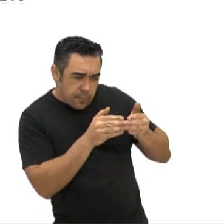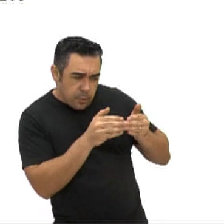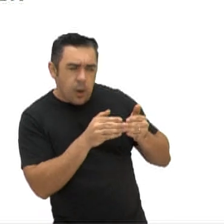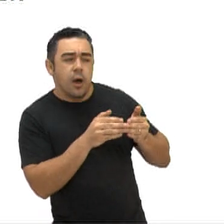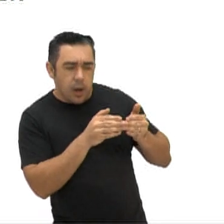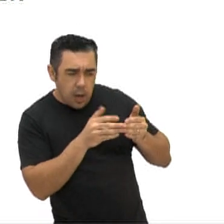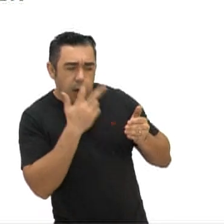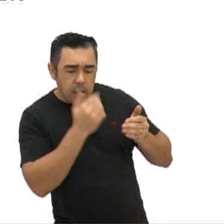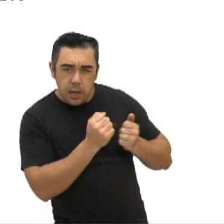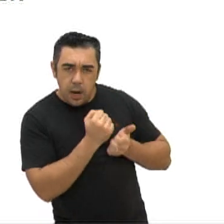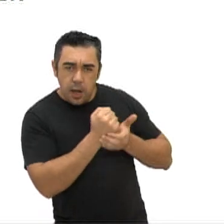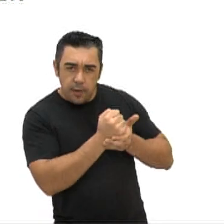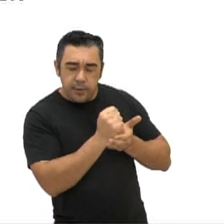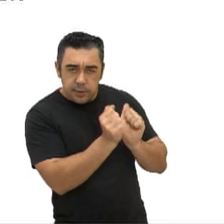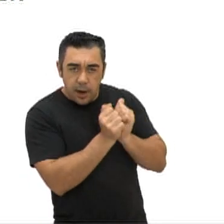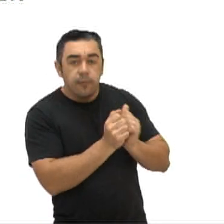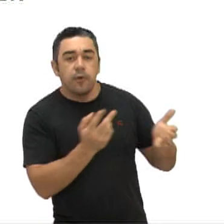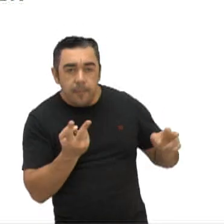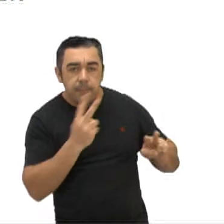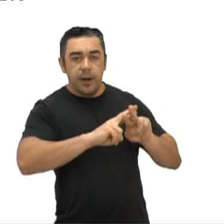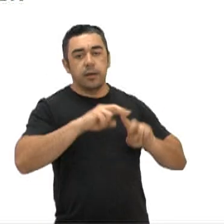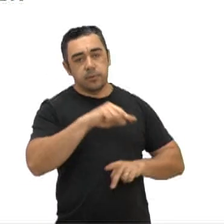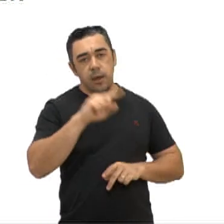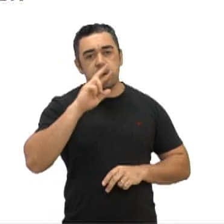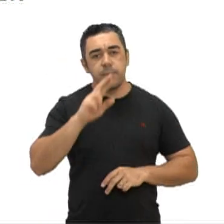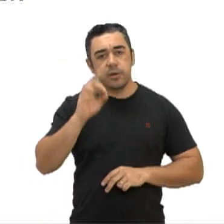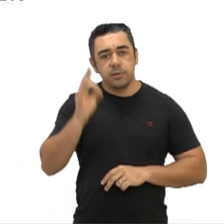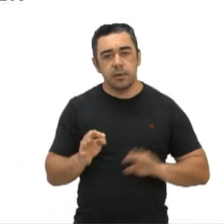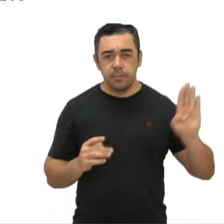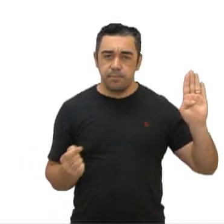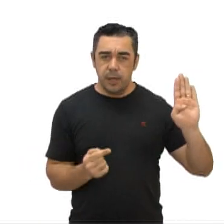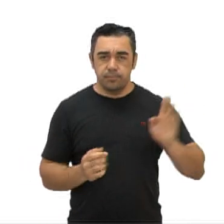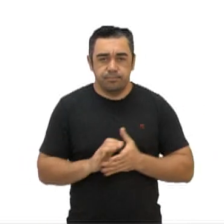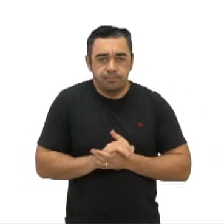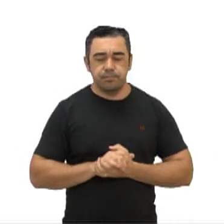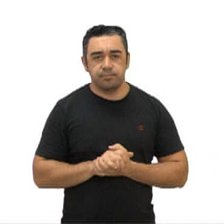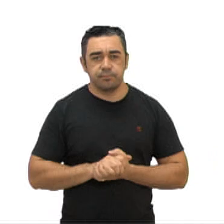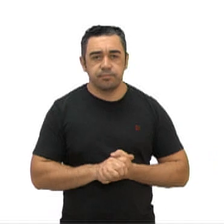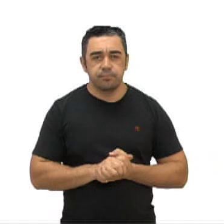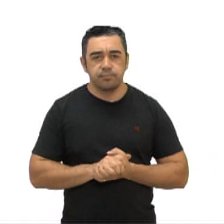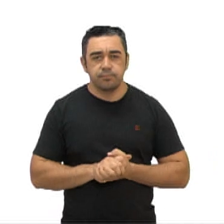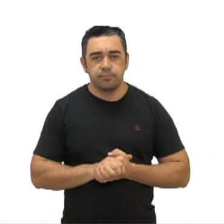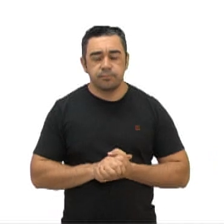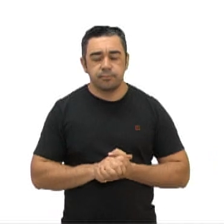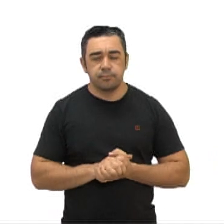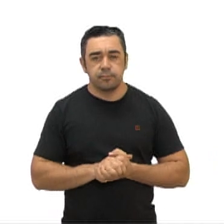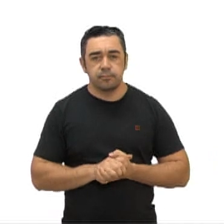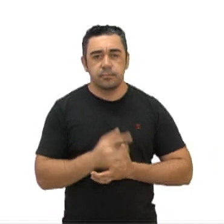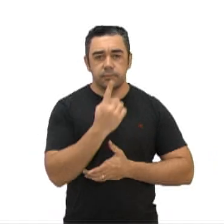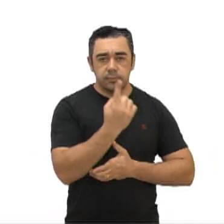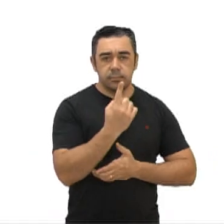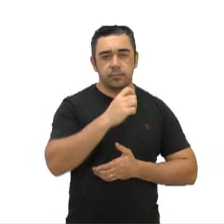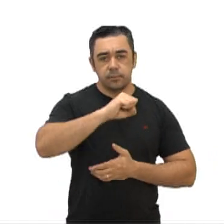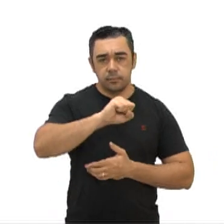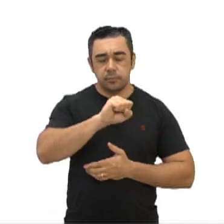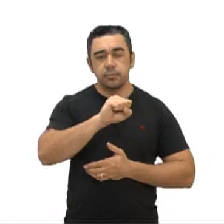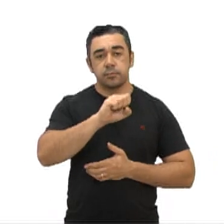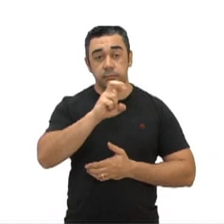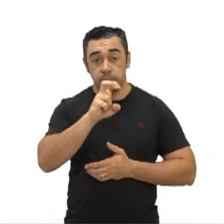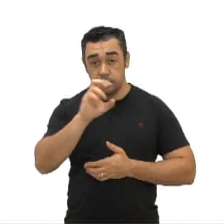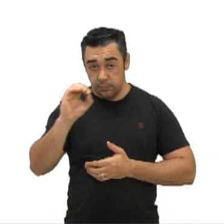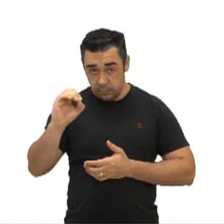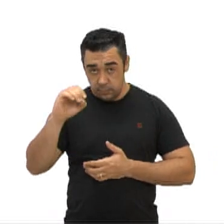de escravo. Alternativa correta, letra B. Tranquilo, né? Gente, em 1850,